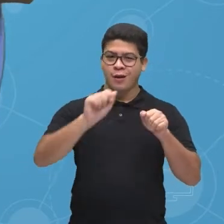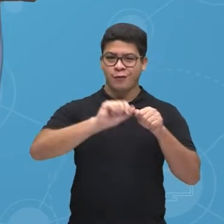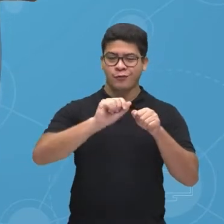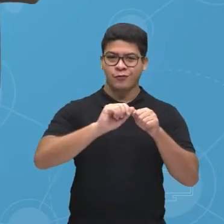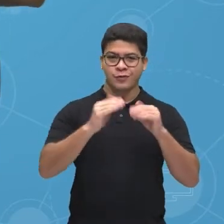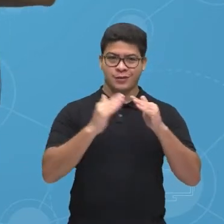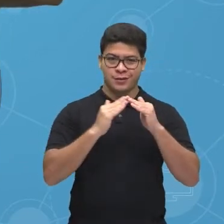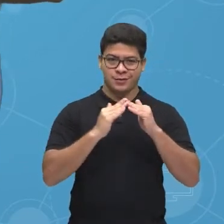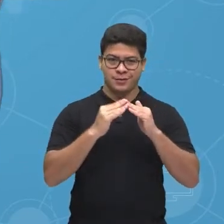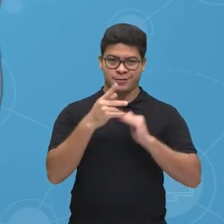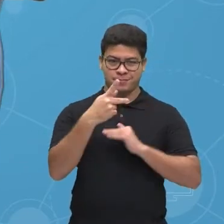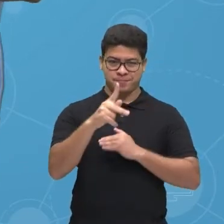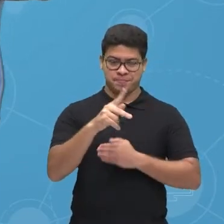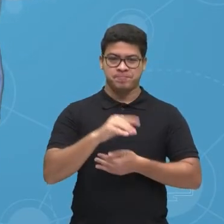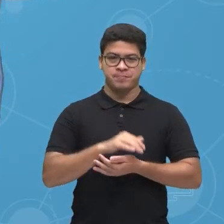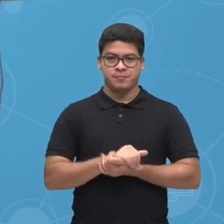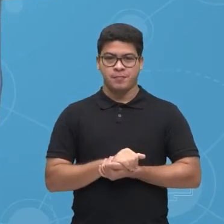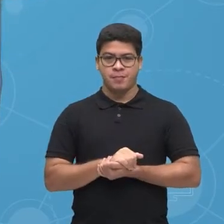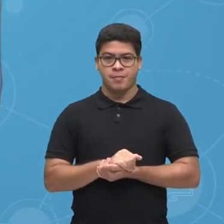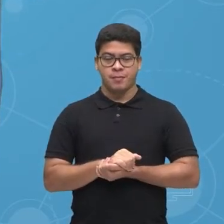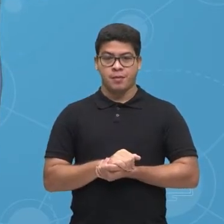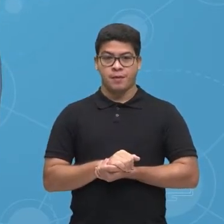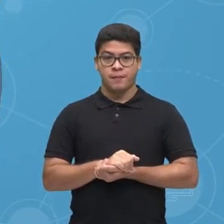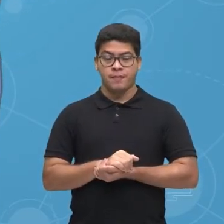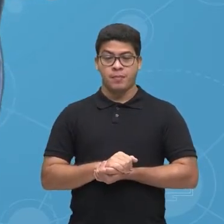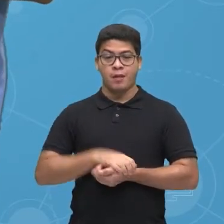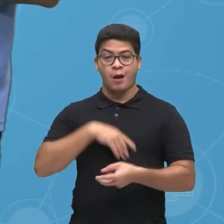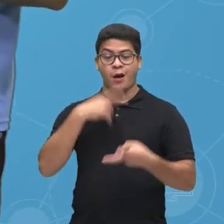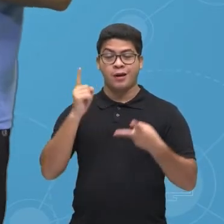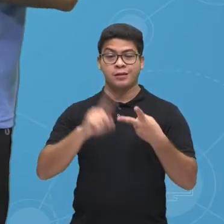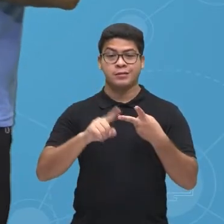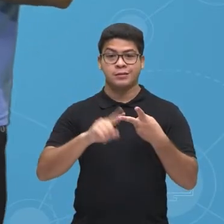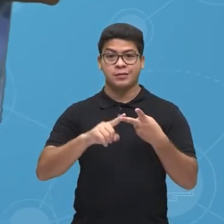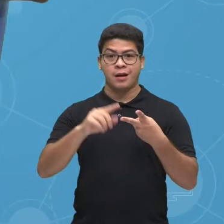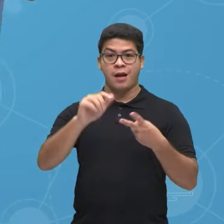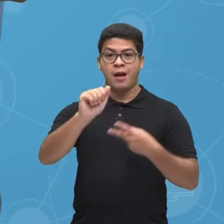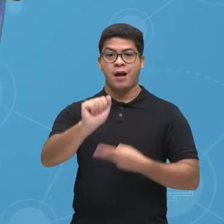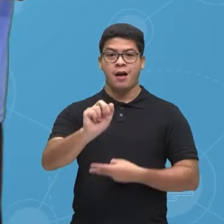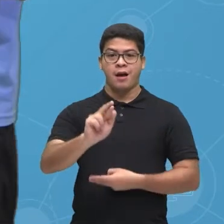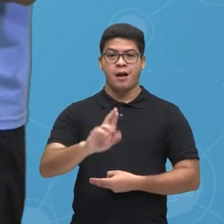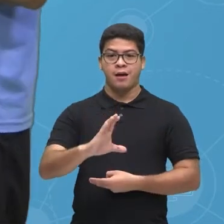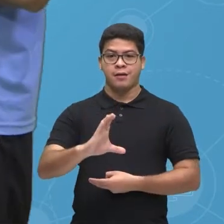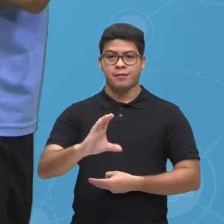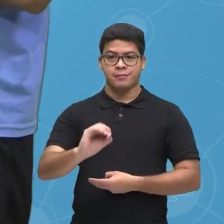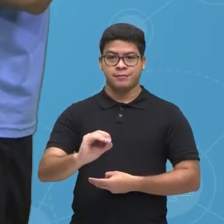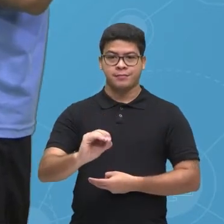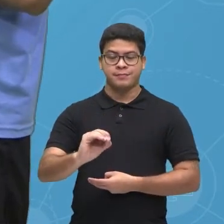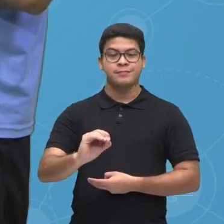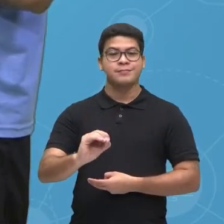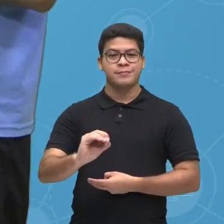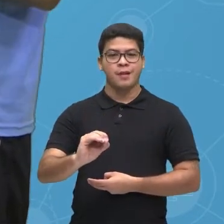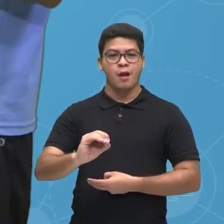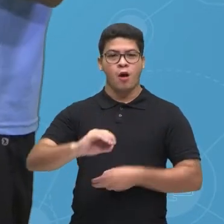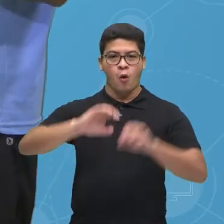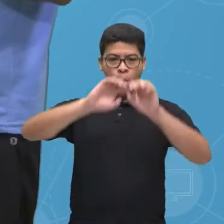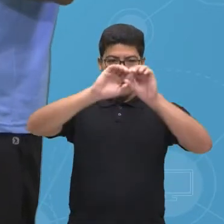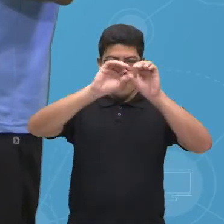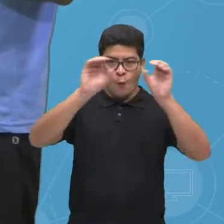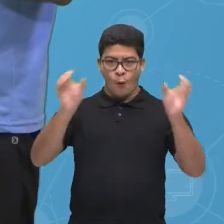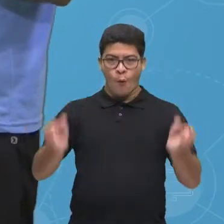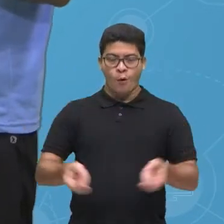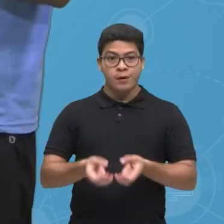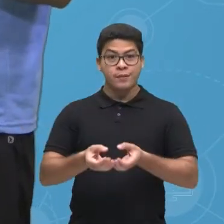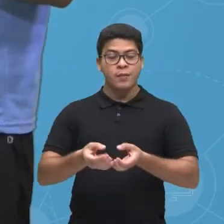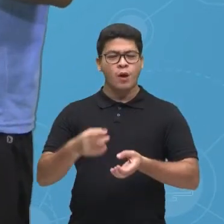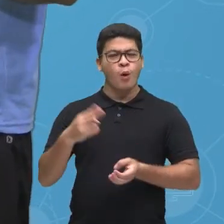bom? Então está aí, ó, a primeira é a fita, a segunda, né, está aí, ó, é o arco, né, o famoso, nós chamamos de